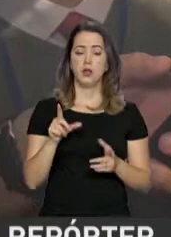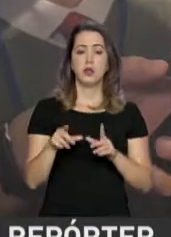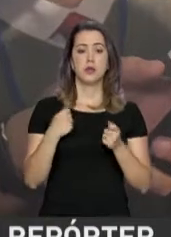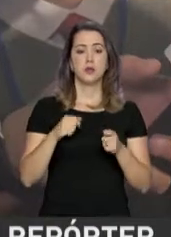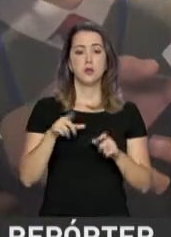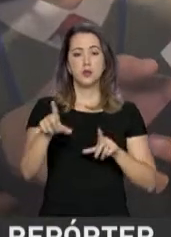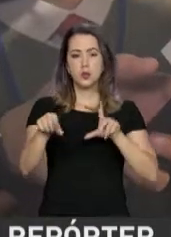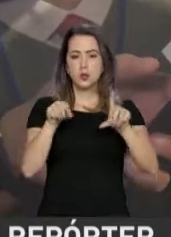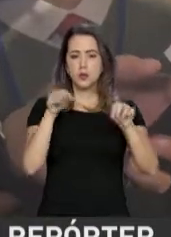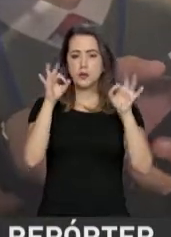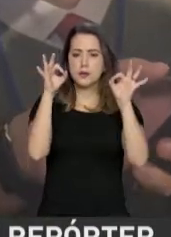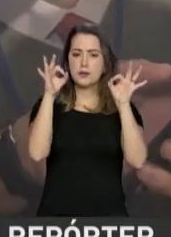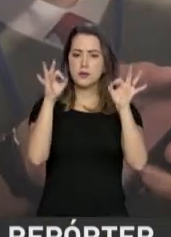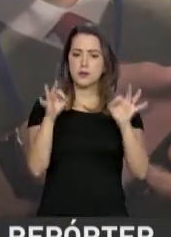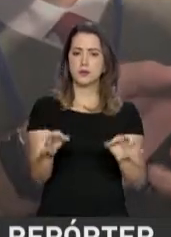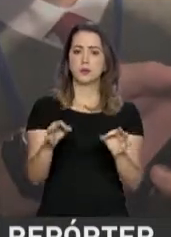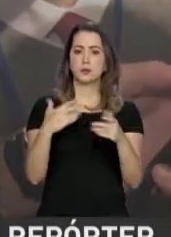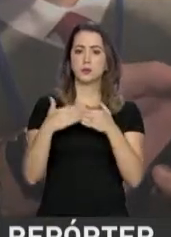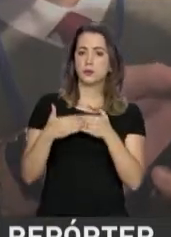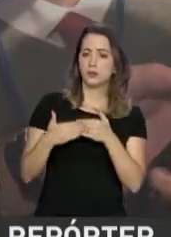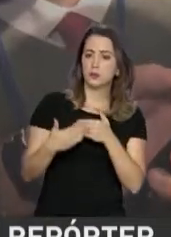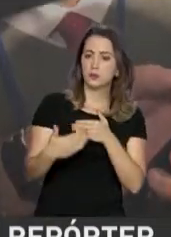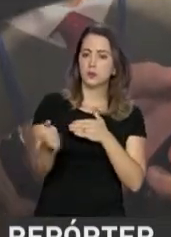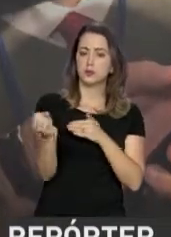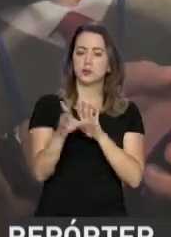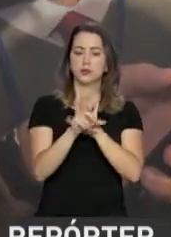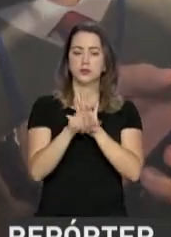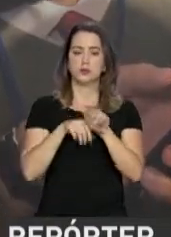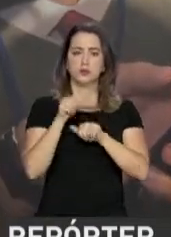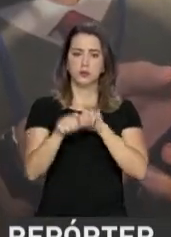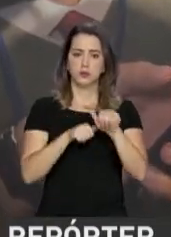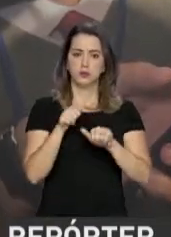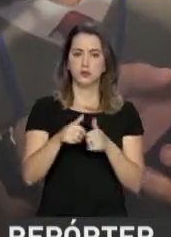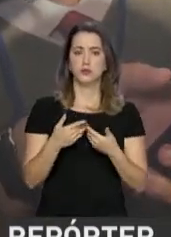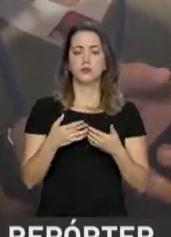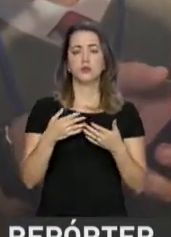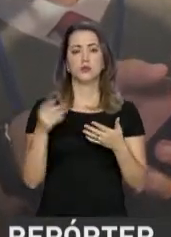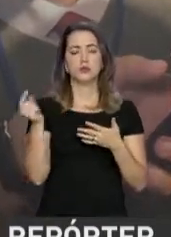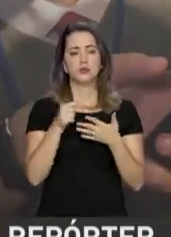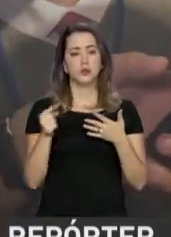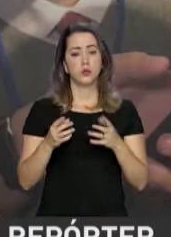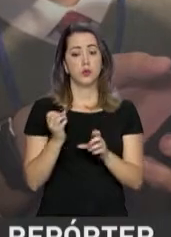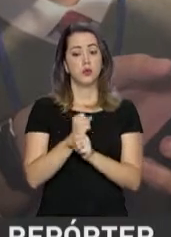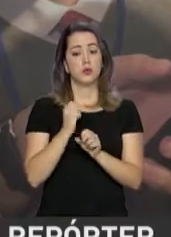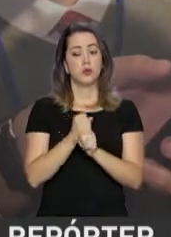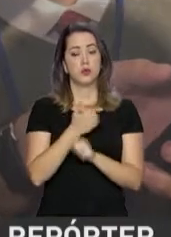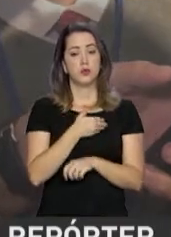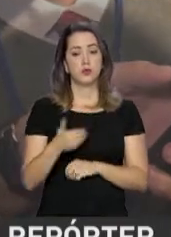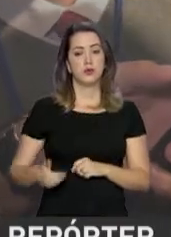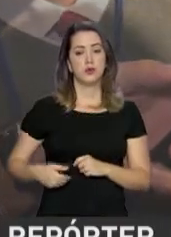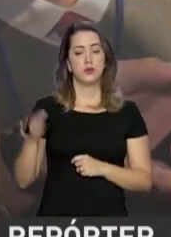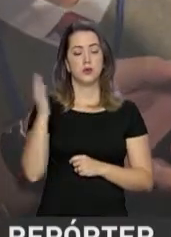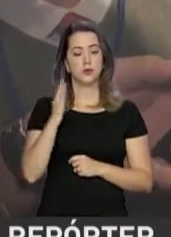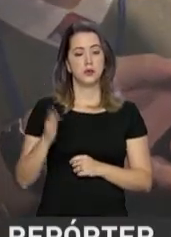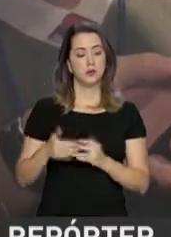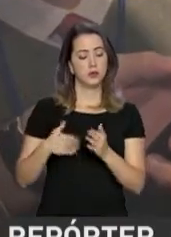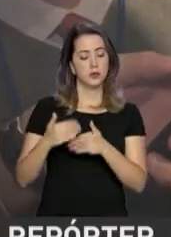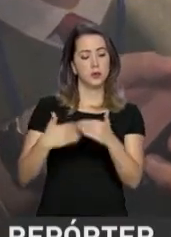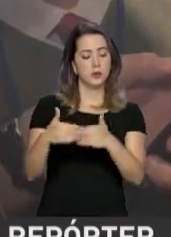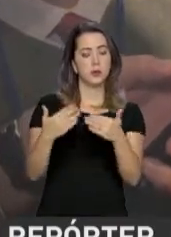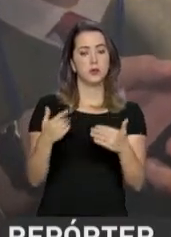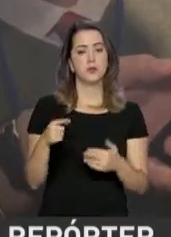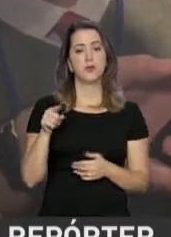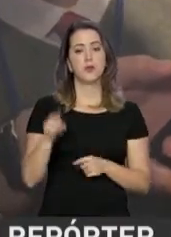corretas do ponto de vista de continuidade das reformas e consolidação das contas públicas o brasil vai ter um longo ciclo de crescimento